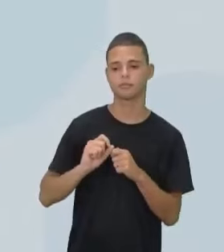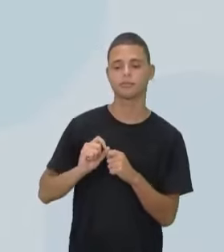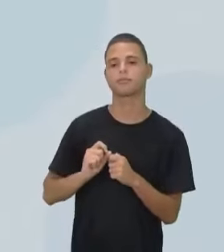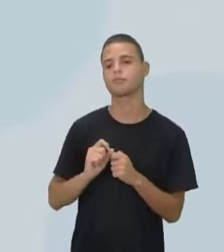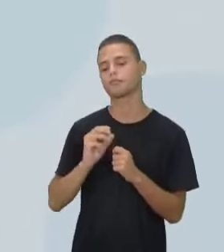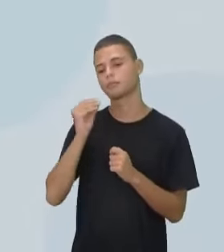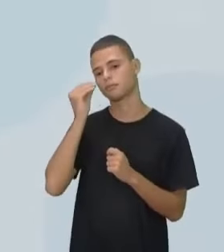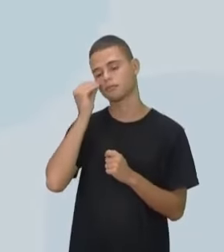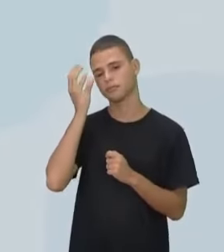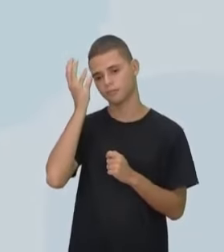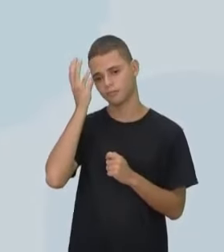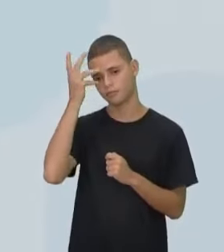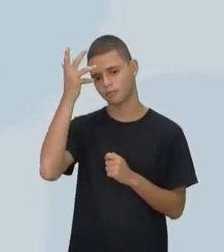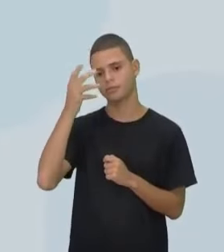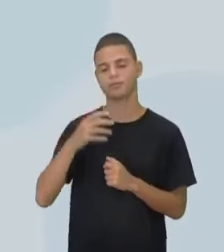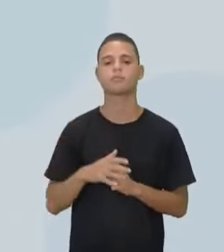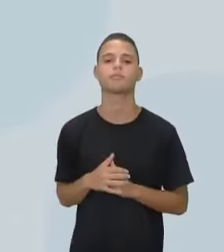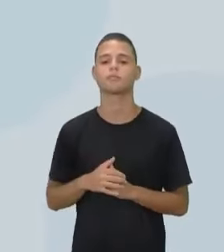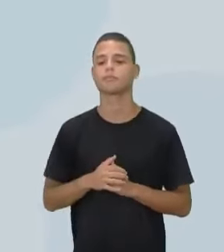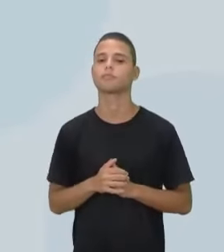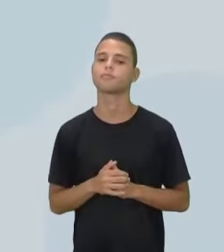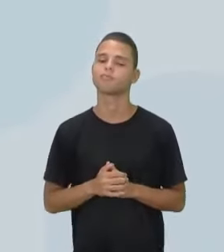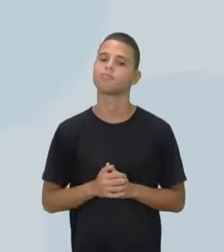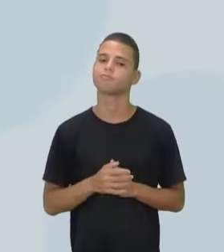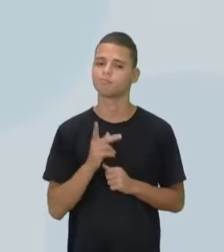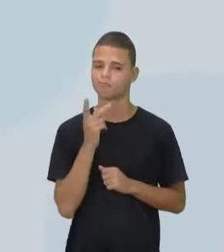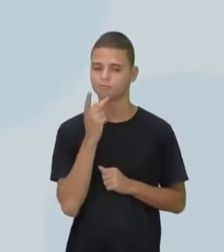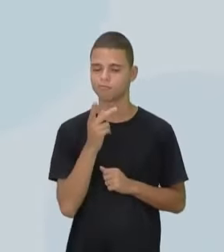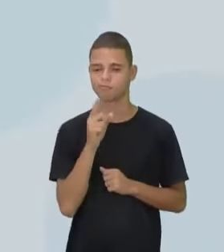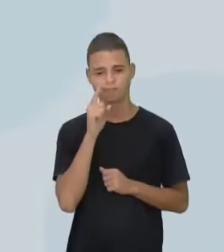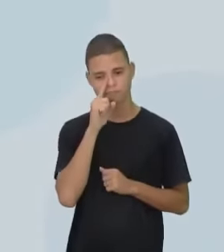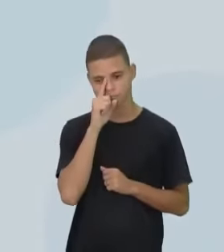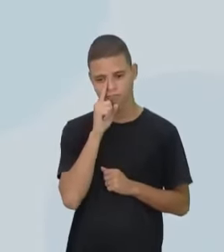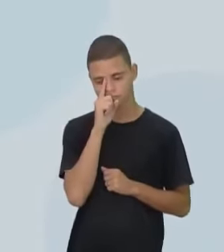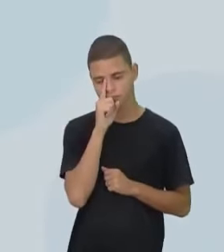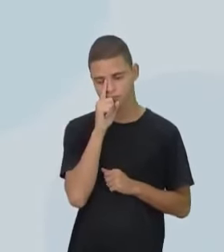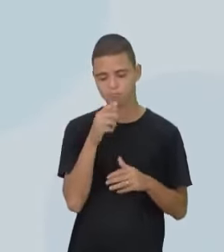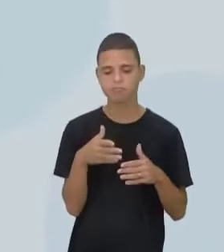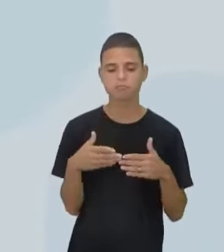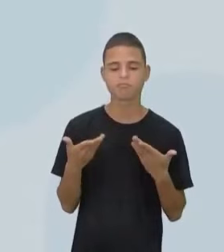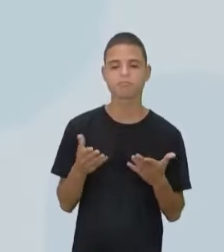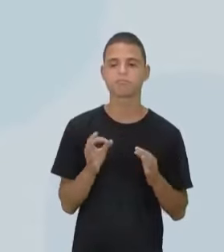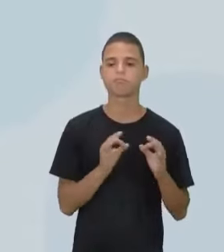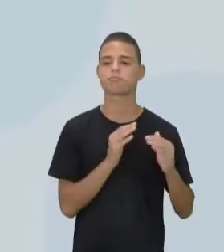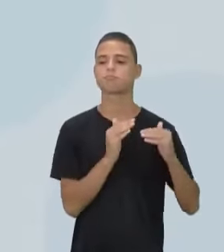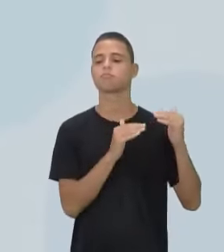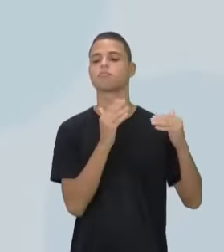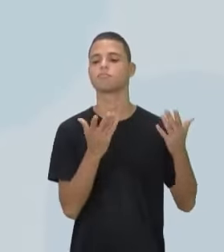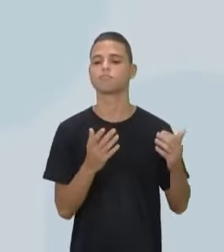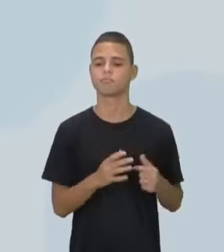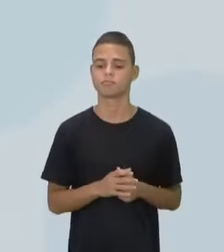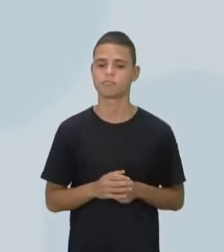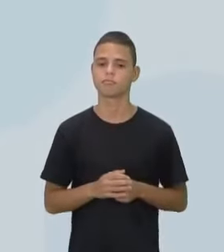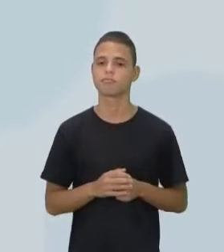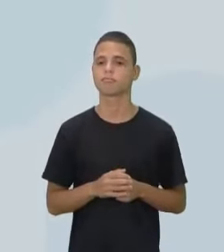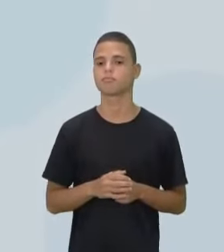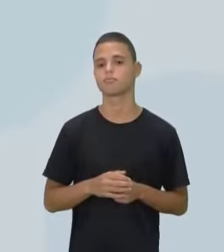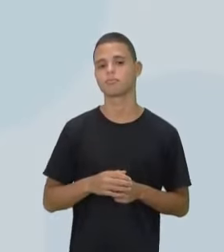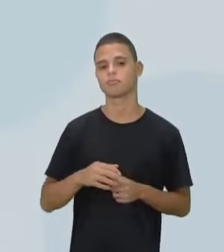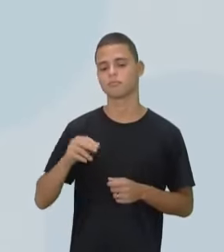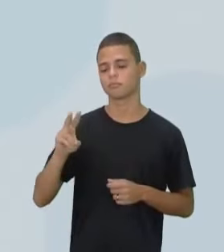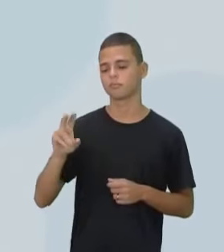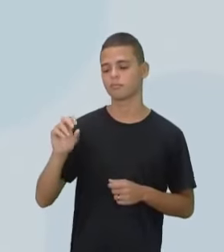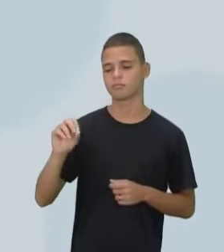contrapor isso. Então, quando eu falo de perigo, eu estou falando de qual é o processo. Quando eu falo de vulnerabilidade, eu falo